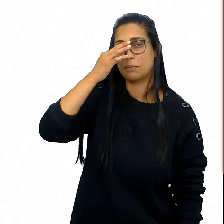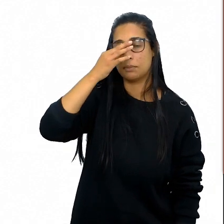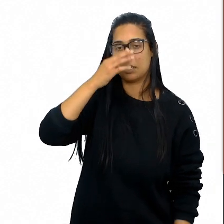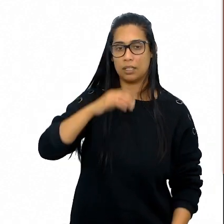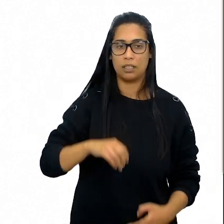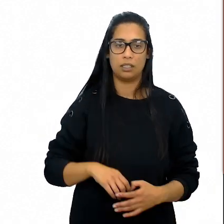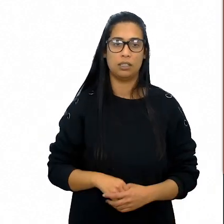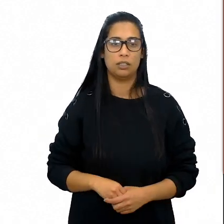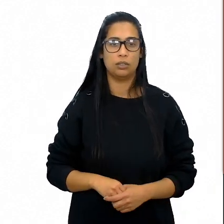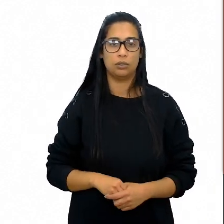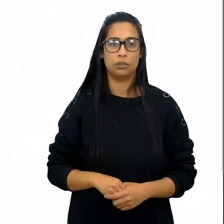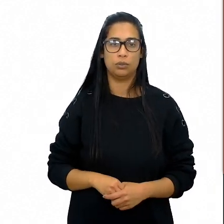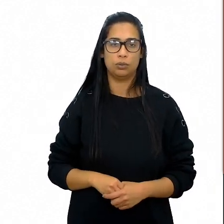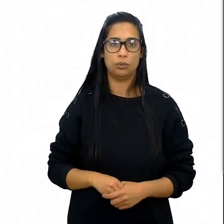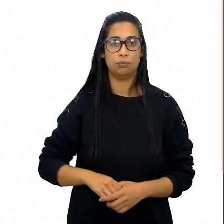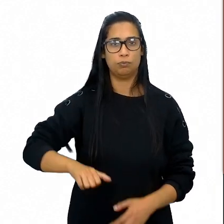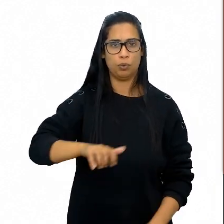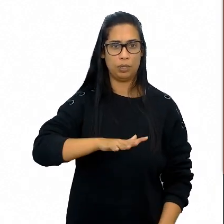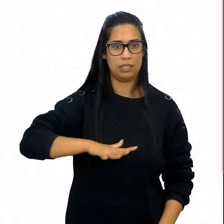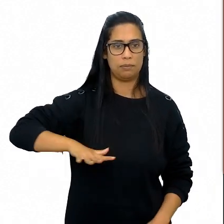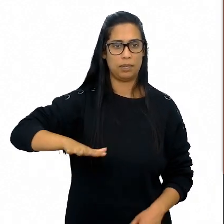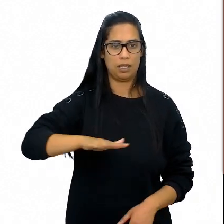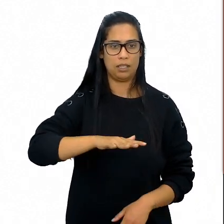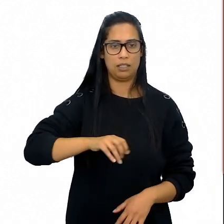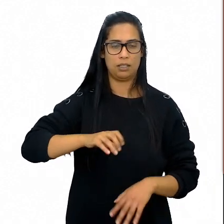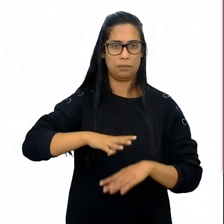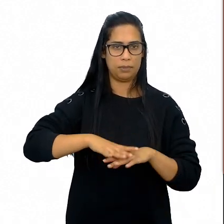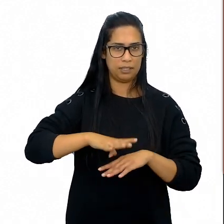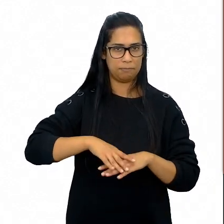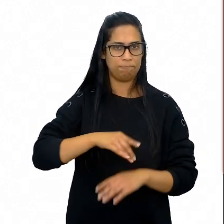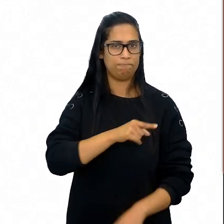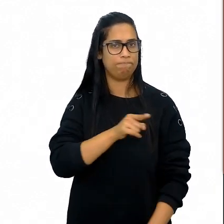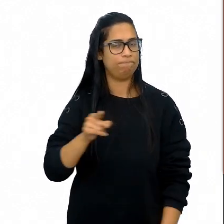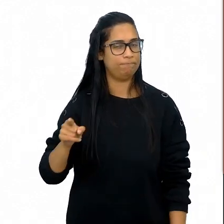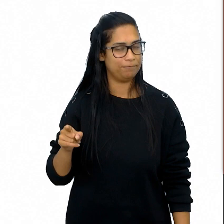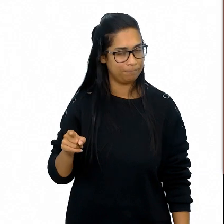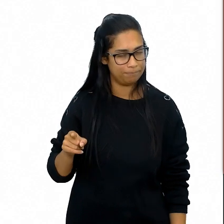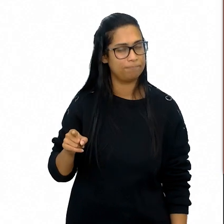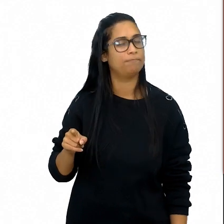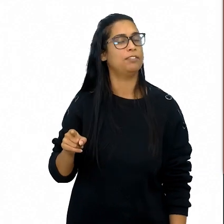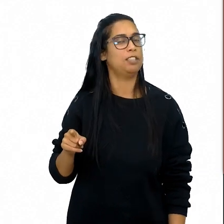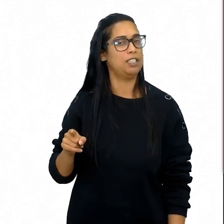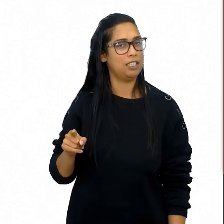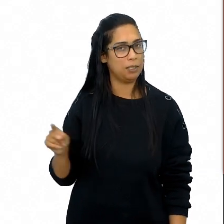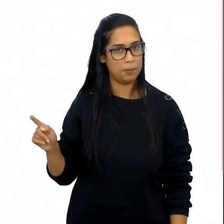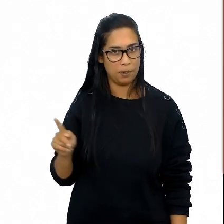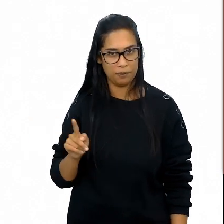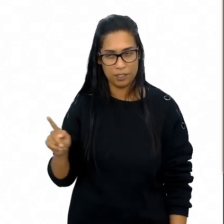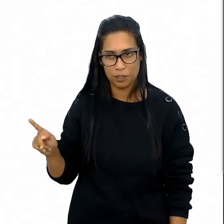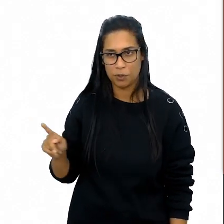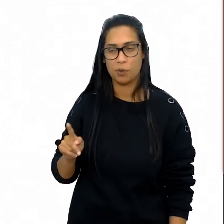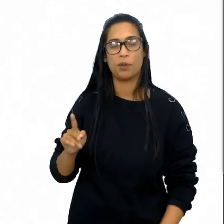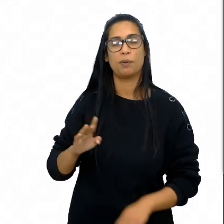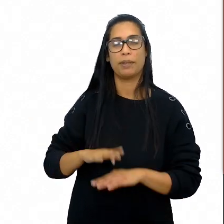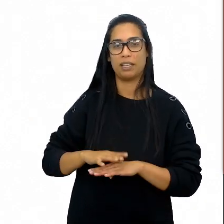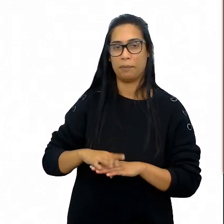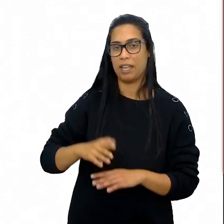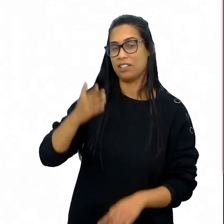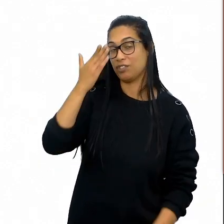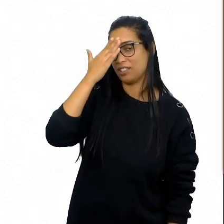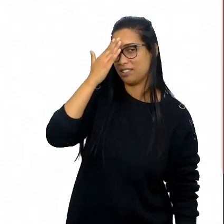do Horizonte matemático meus amigos minhas amigas professores e professoras de matemática